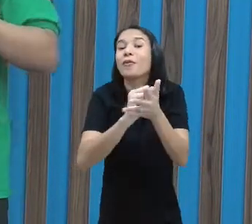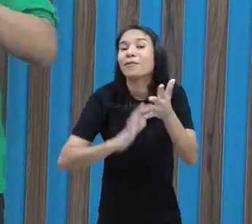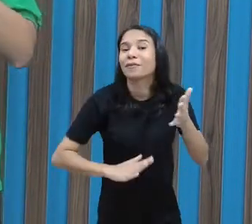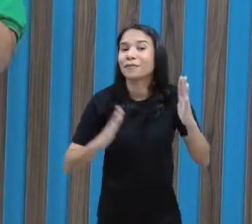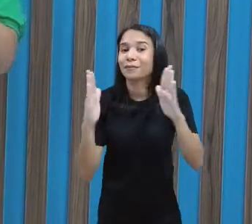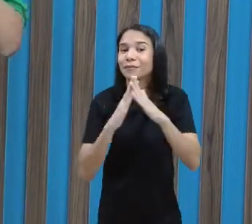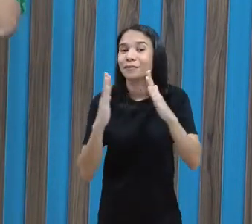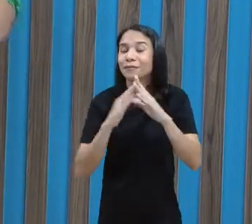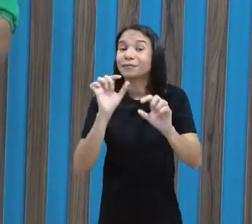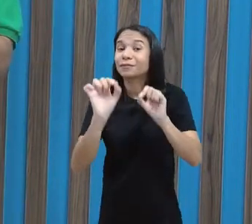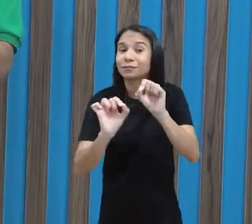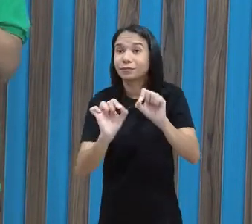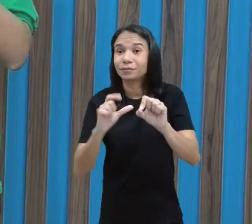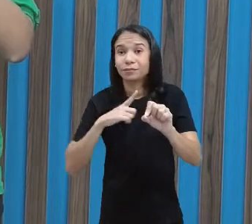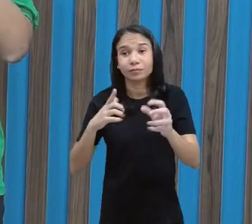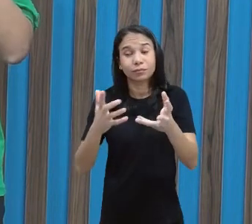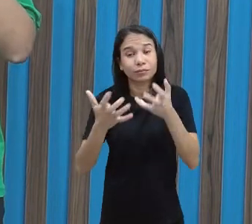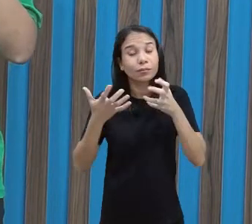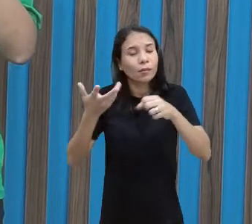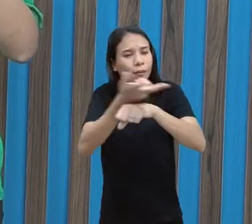vocês? Vocês vão buscar